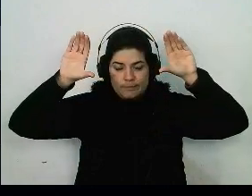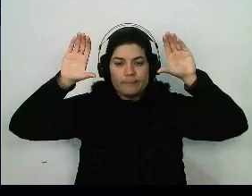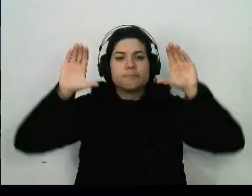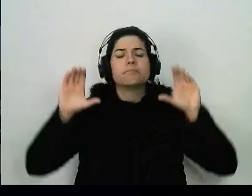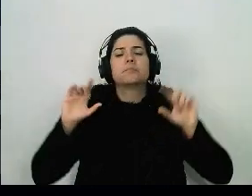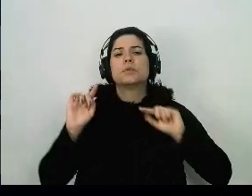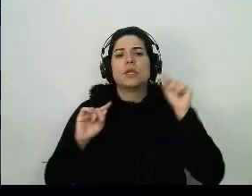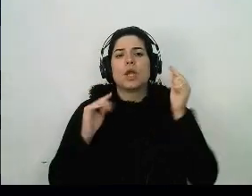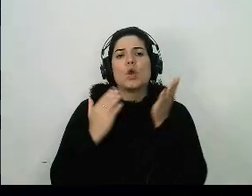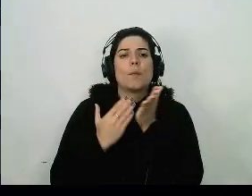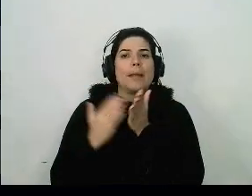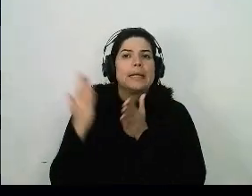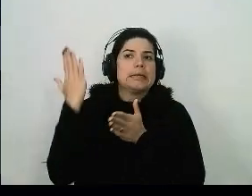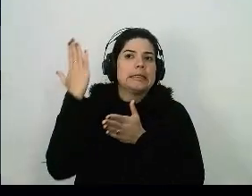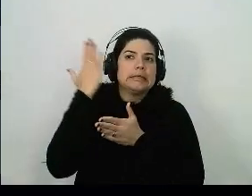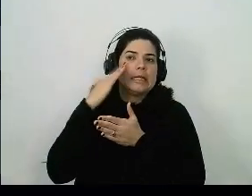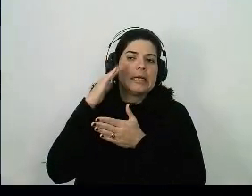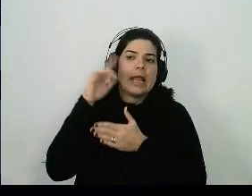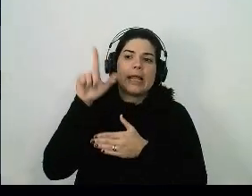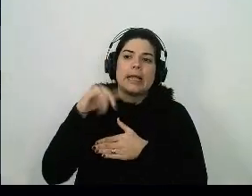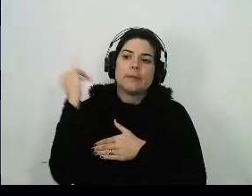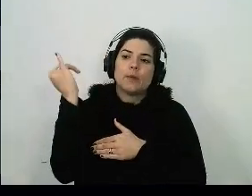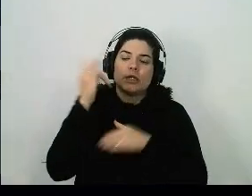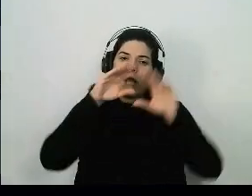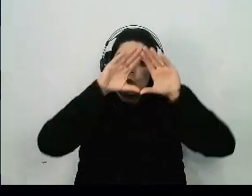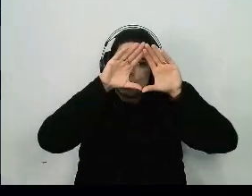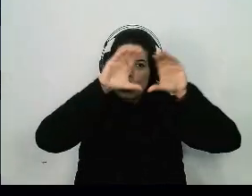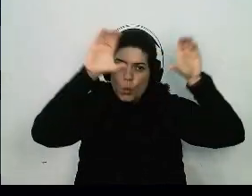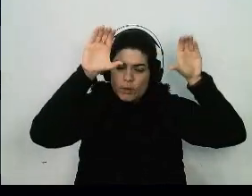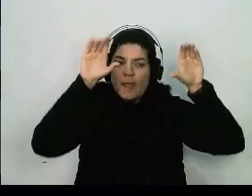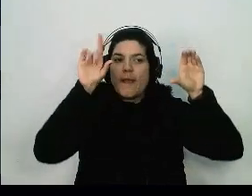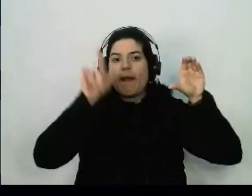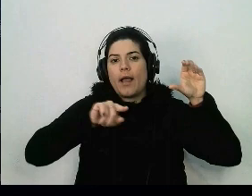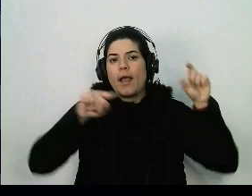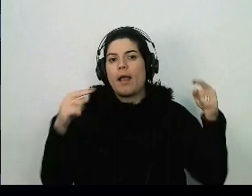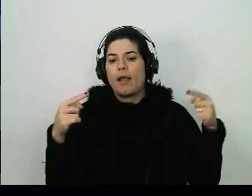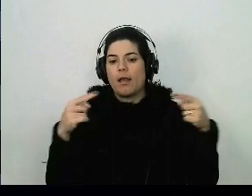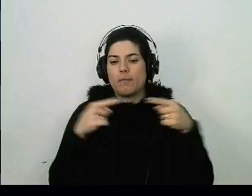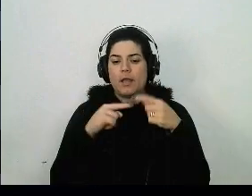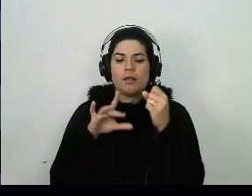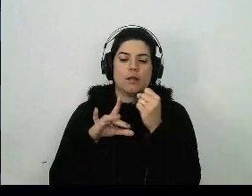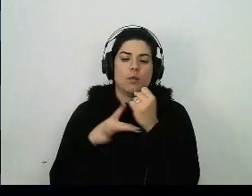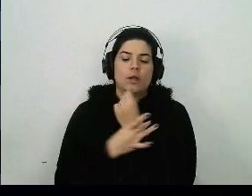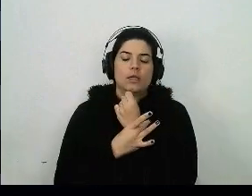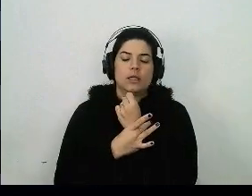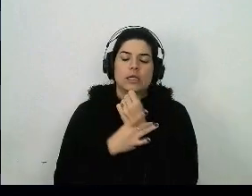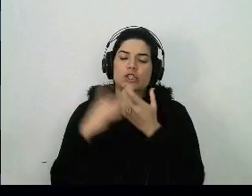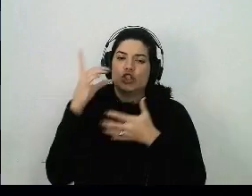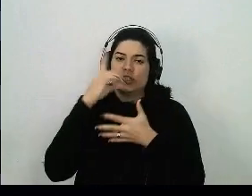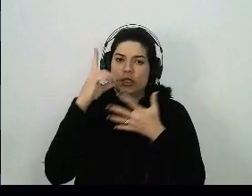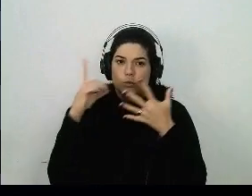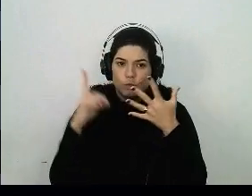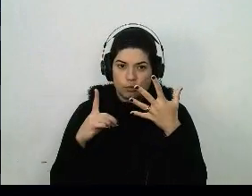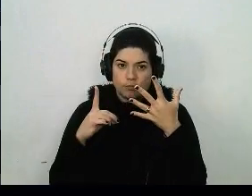qual é a relevância da nuvem para a questão da nossa segurança de dados.